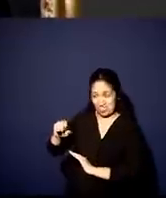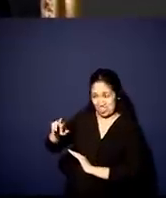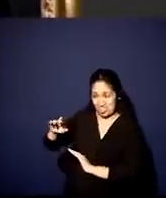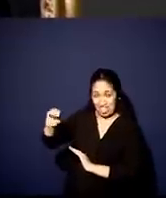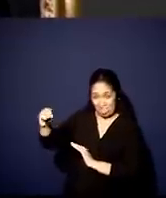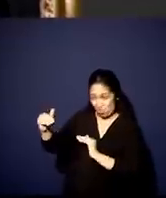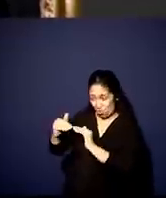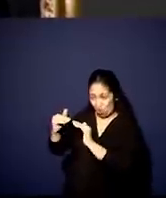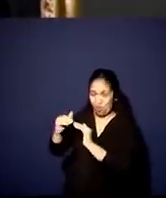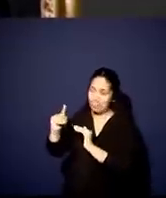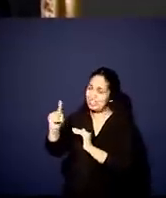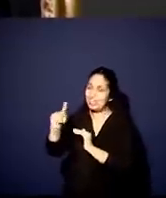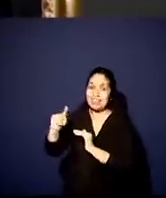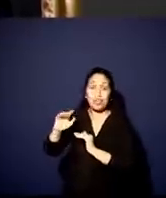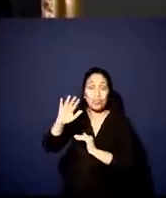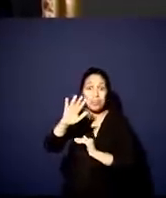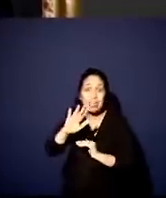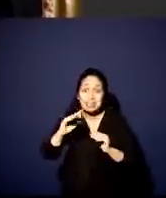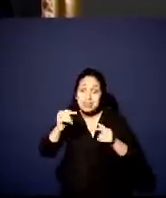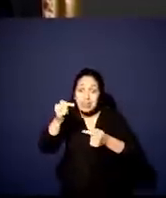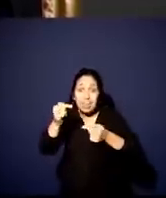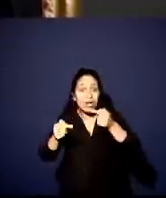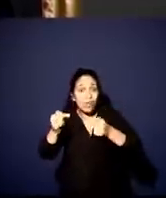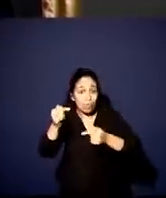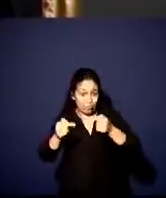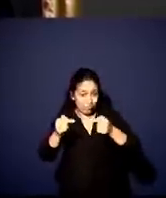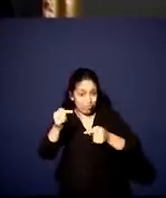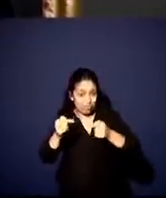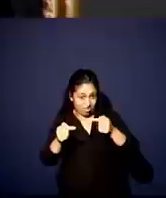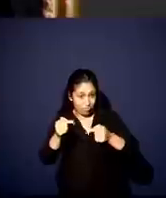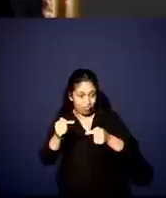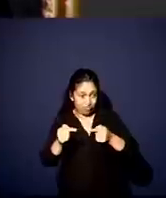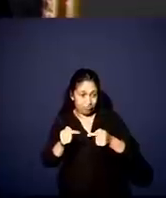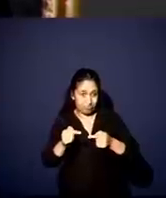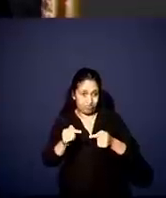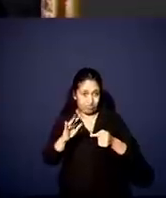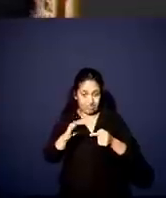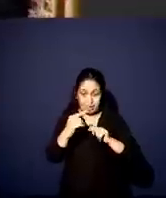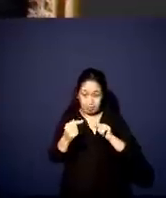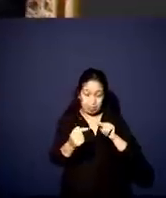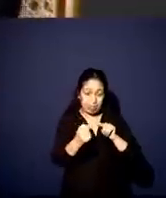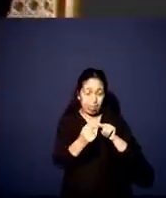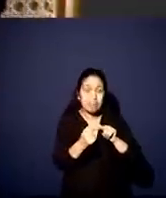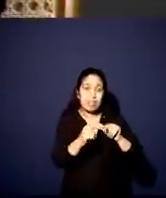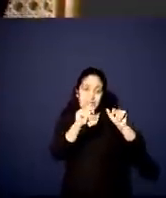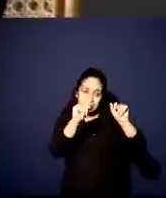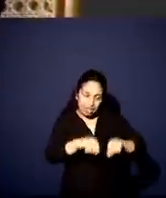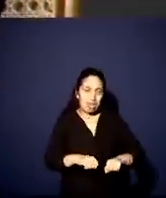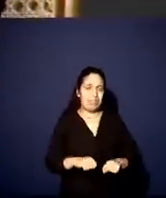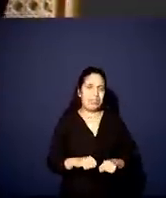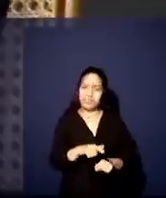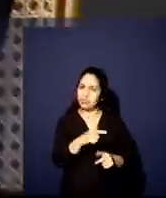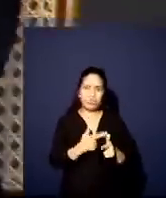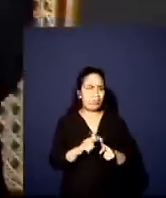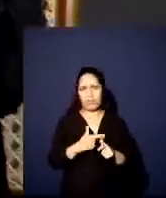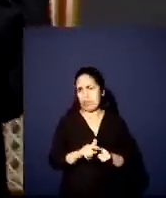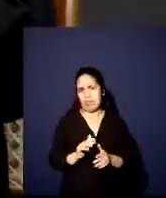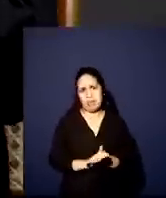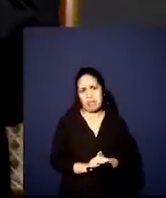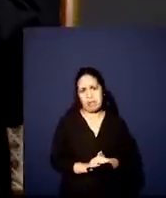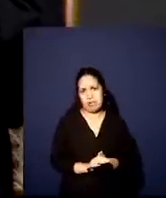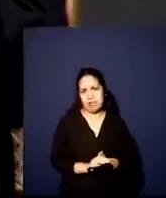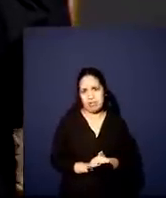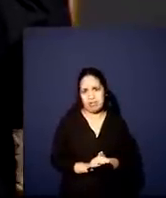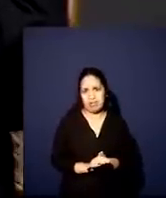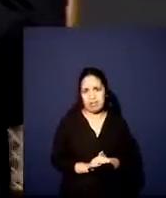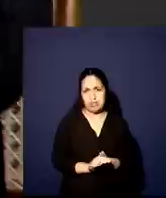que a discussão... achar que a discussão da meta é cabível e não é o fim do mundo e que ela implica